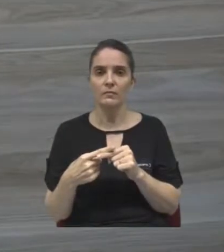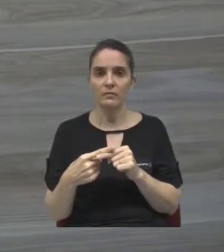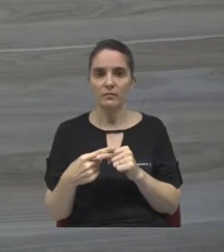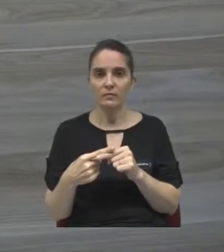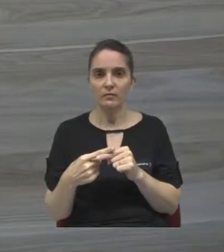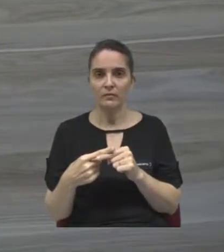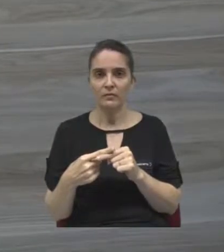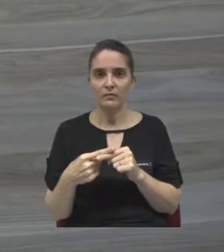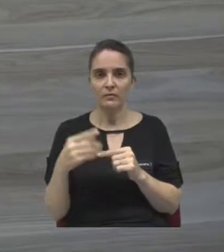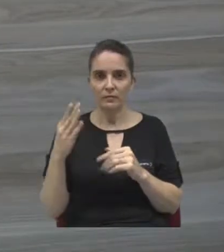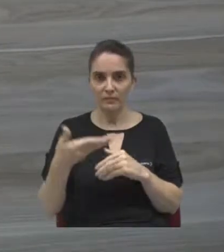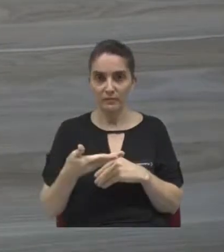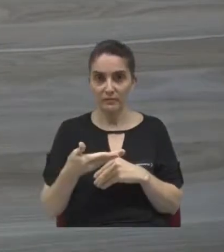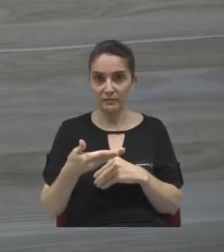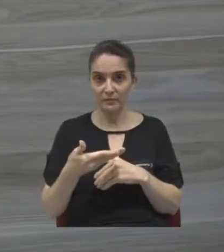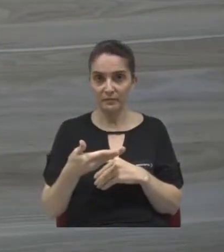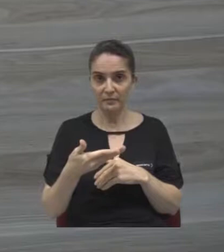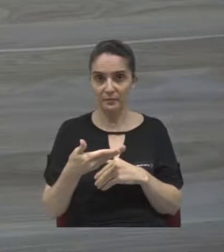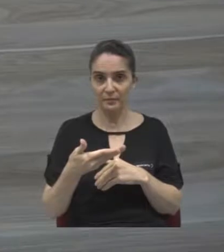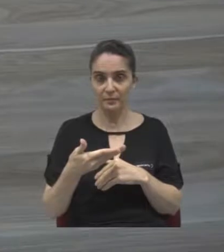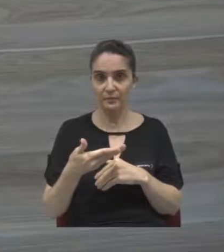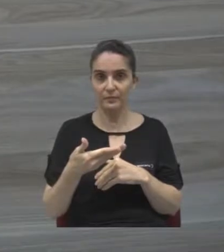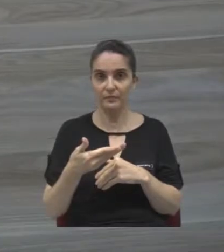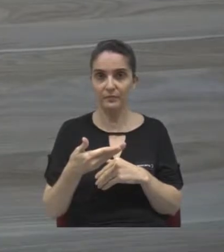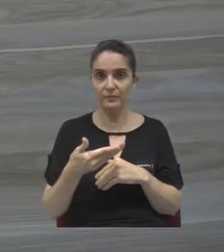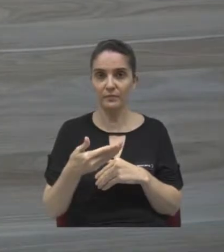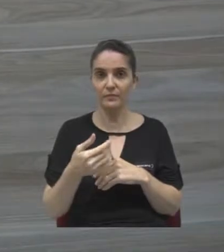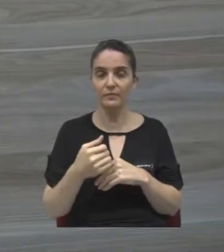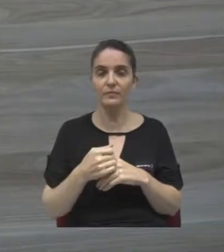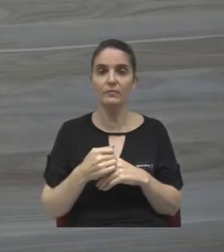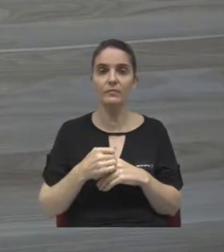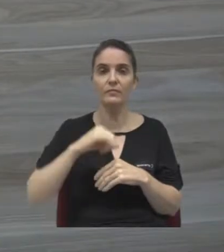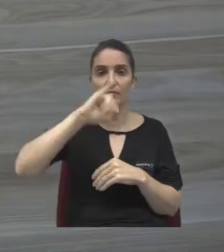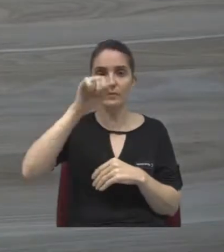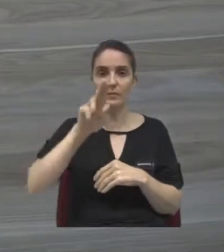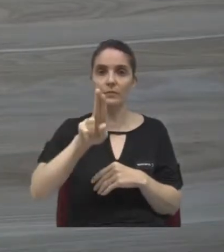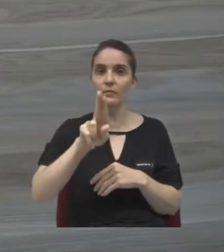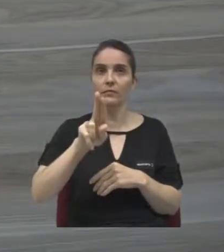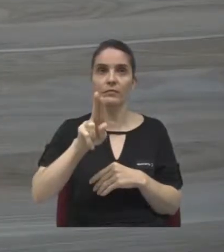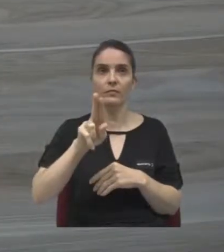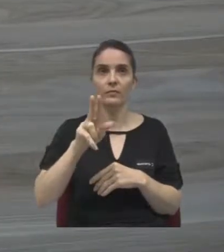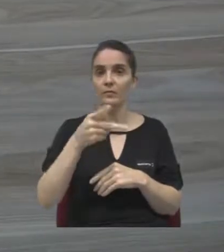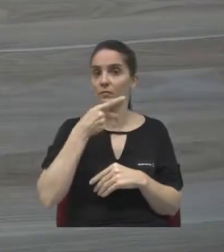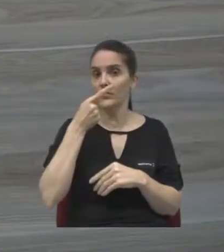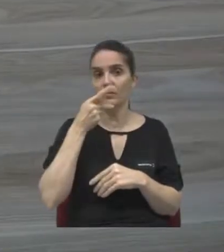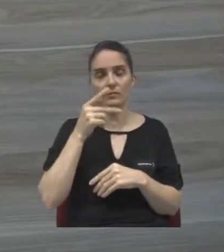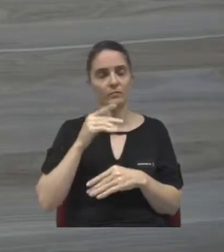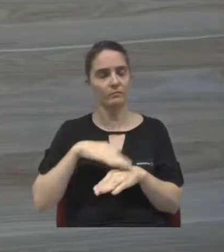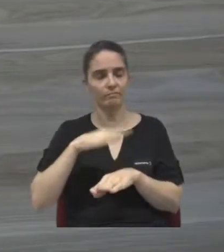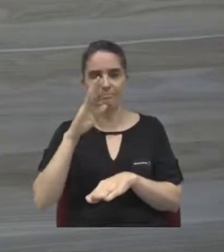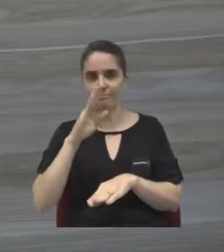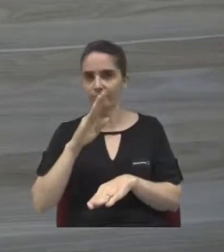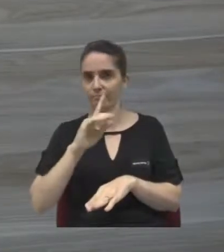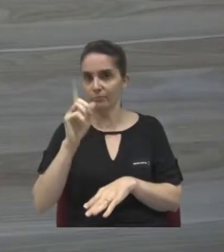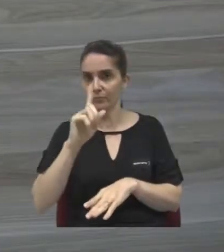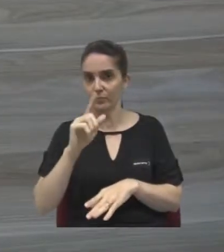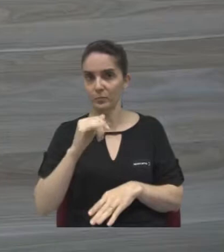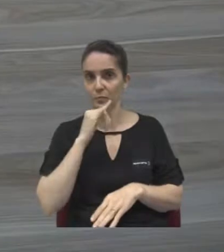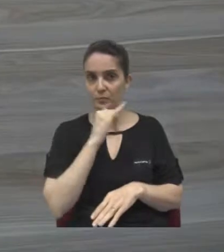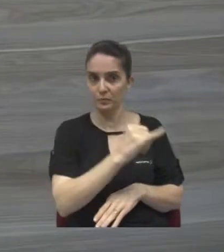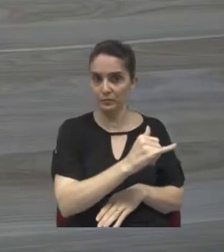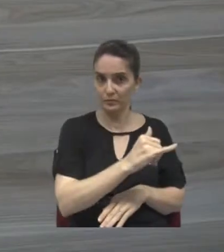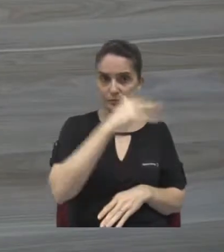e agora, João Negão, não vou mais me reportar a você, vou me reportar agora à líder do governo, vereadora Érica Tanque. Não sei